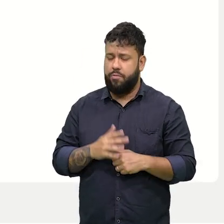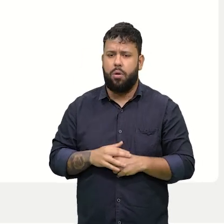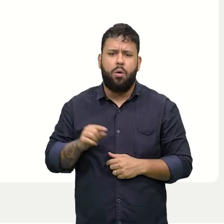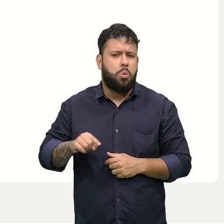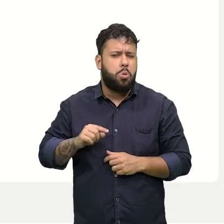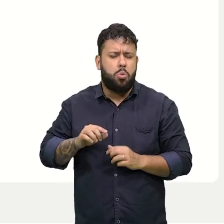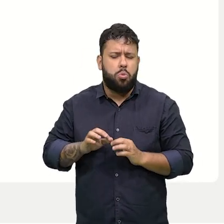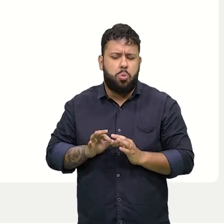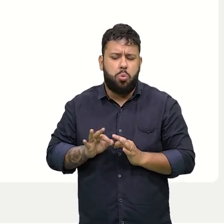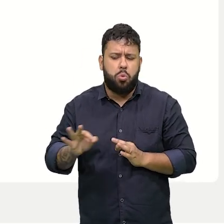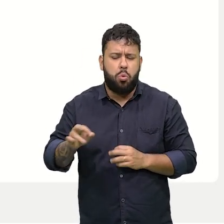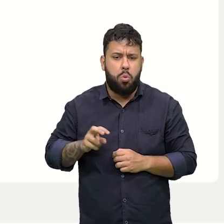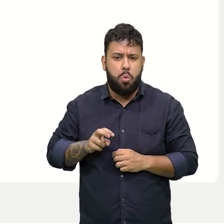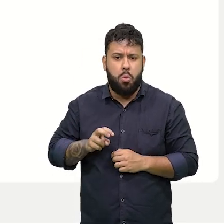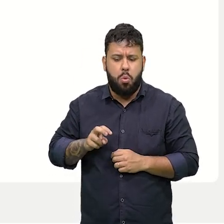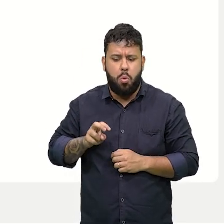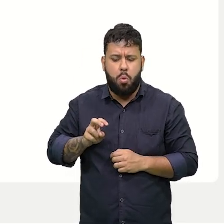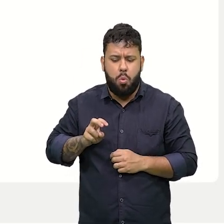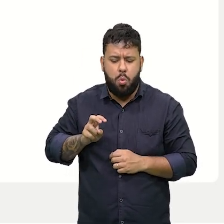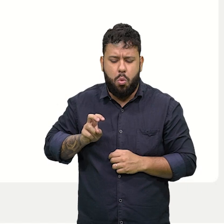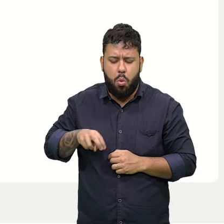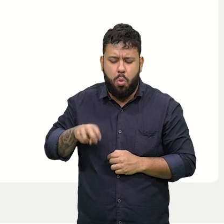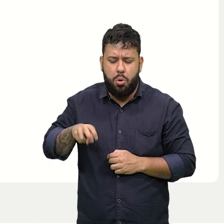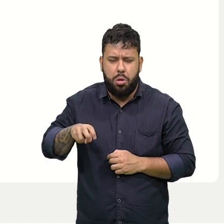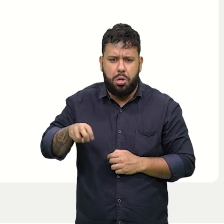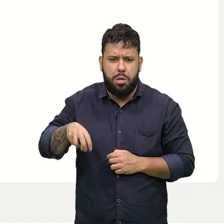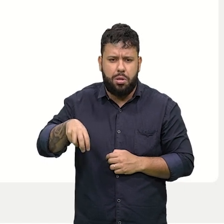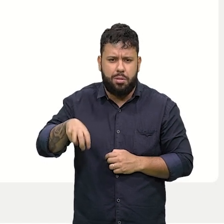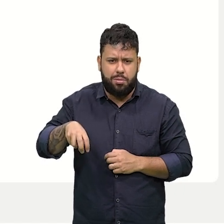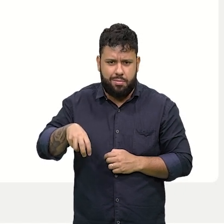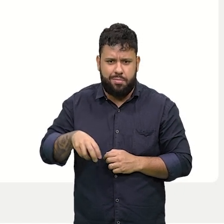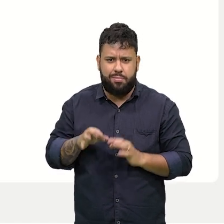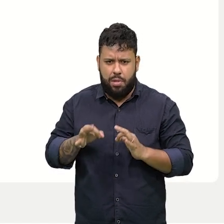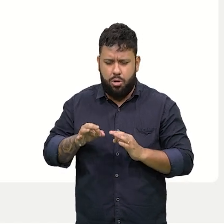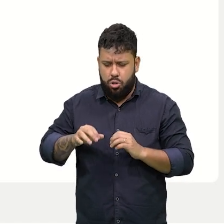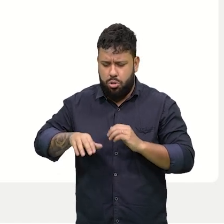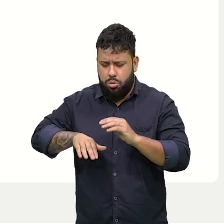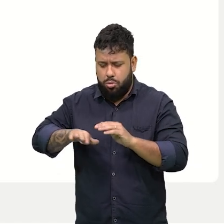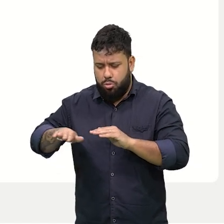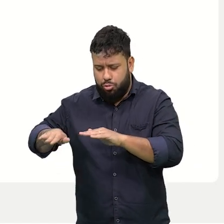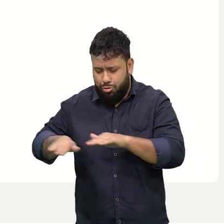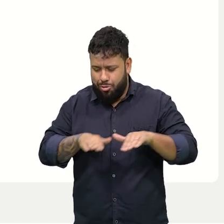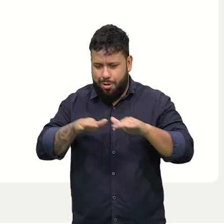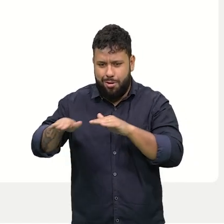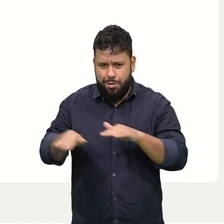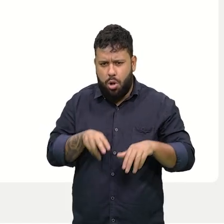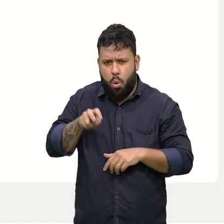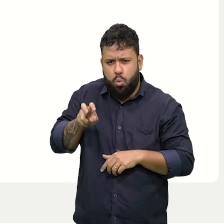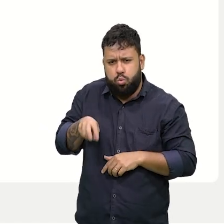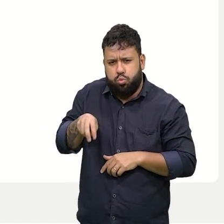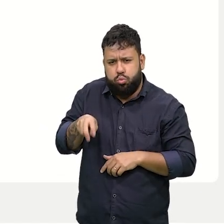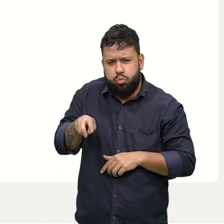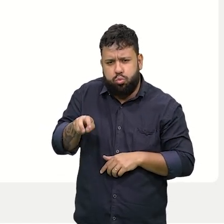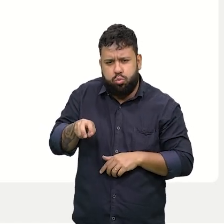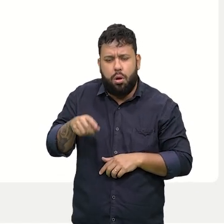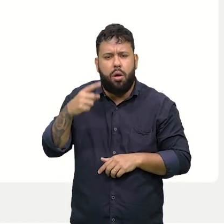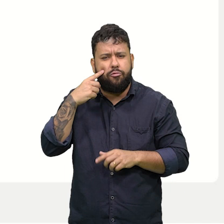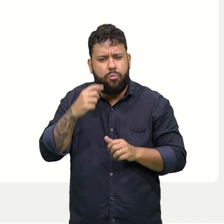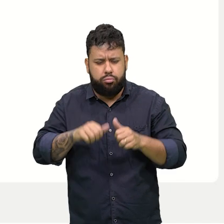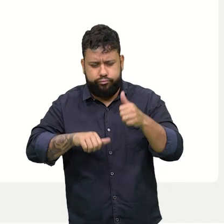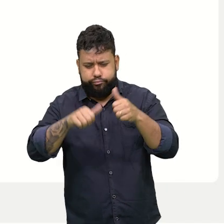uma corrida em uma esteira ergométrica. Olha só, gente, o pH do sangue da pessoa,